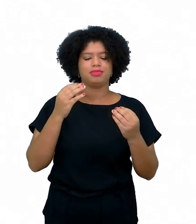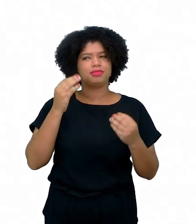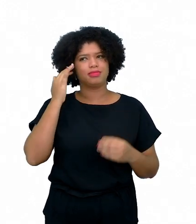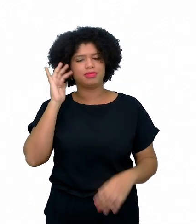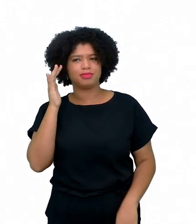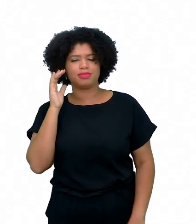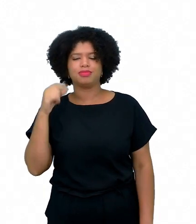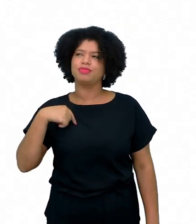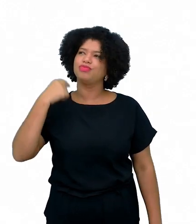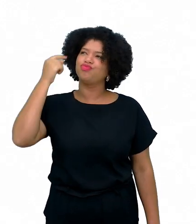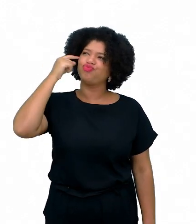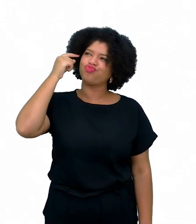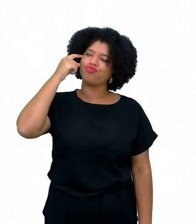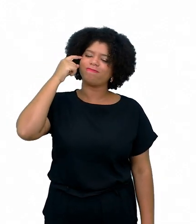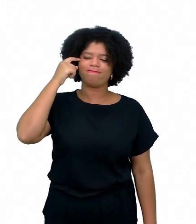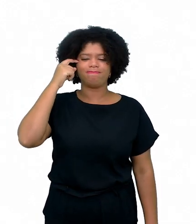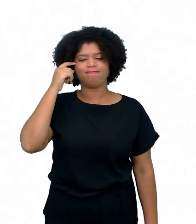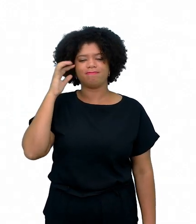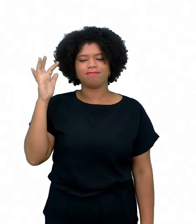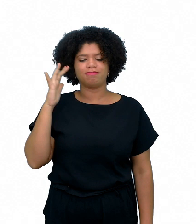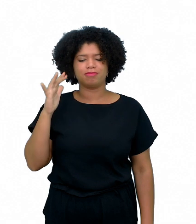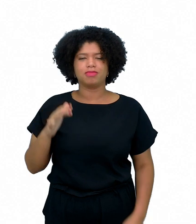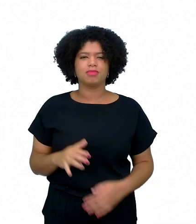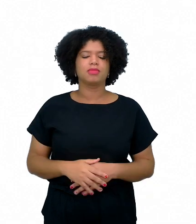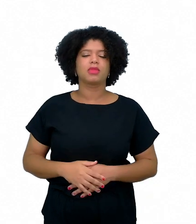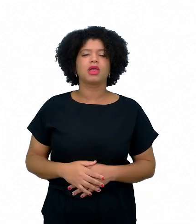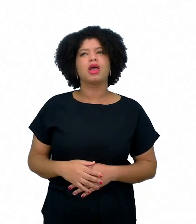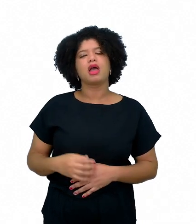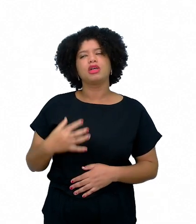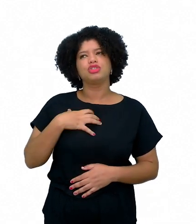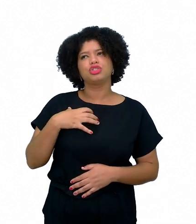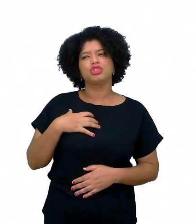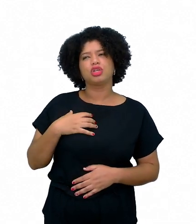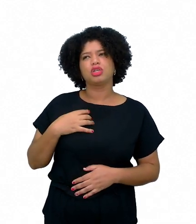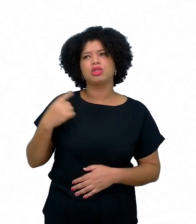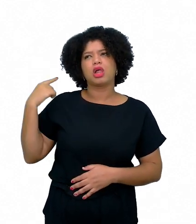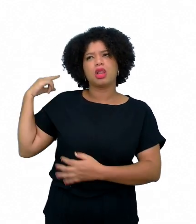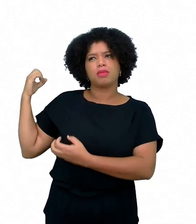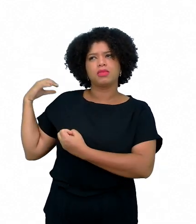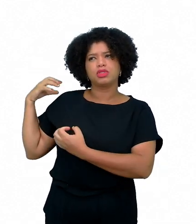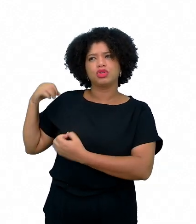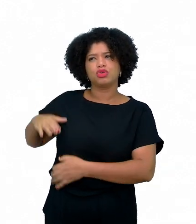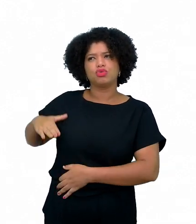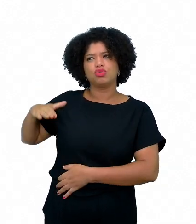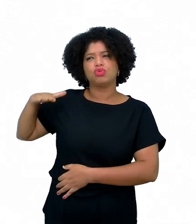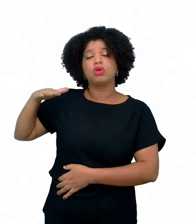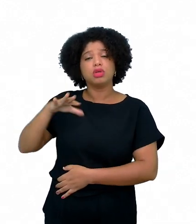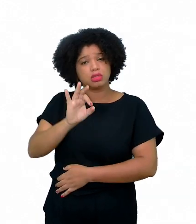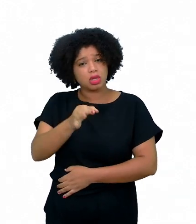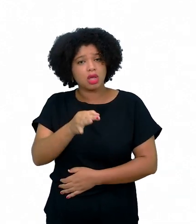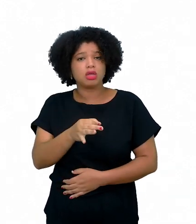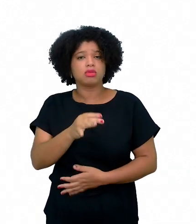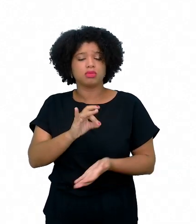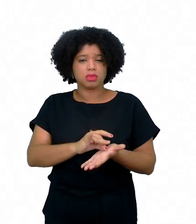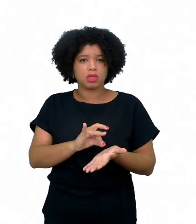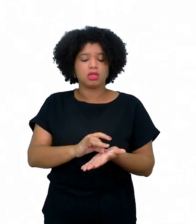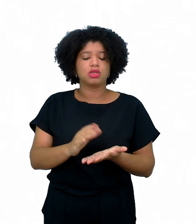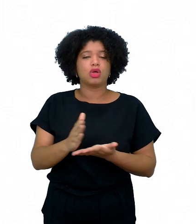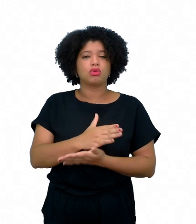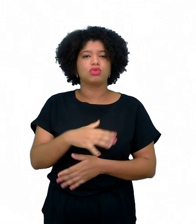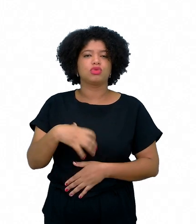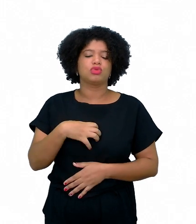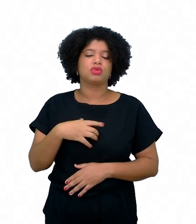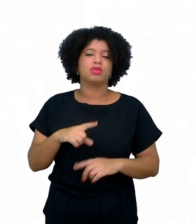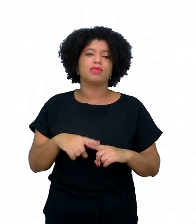fica aqui pensando, né? Ah, mas foi daquela forma que eu aprendi. Nós aprendemos de algumas formas, só que nós